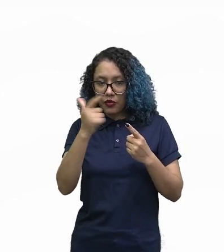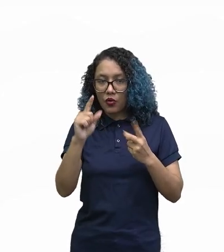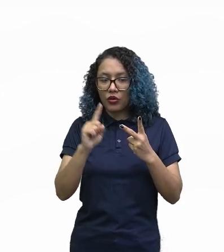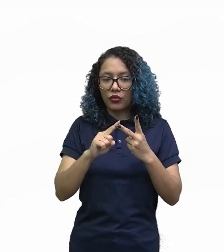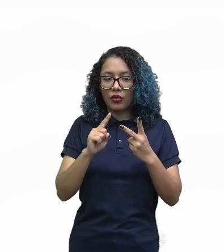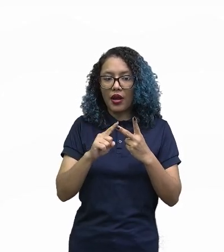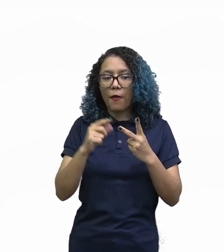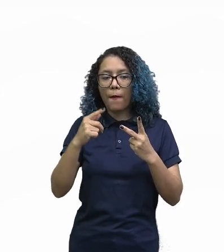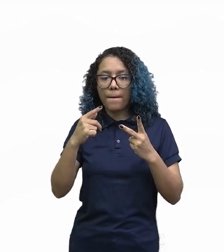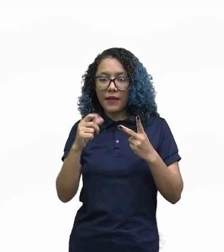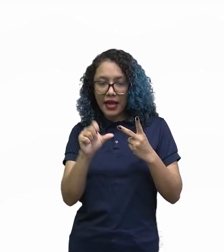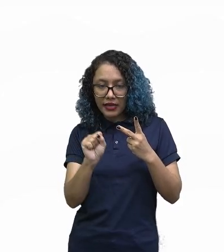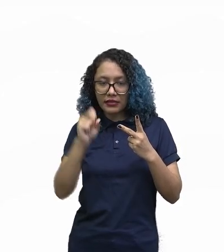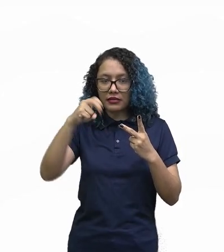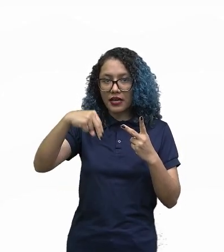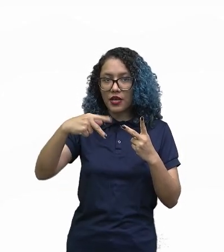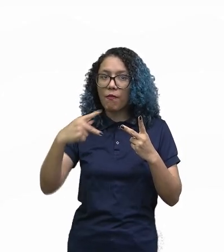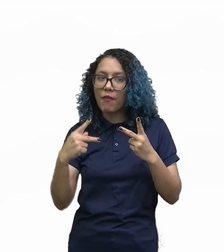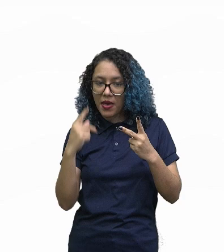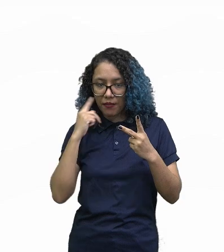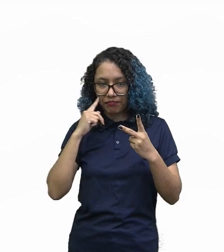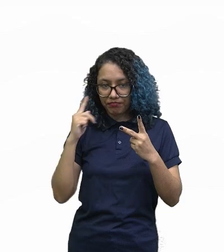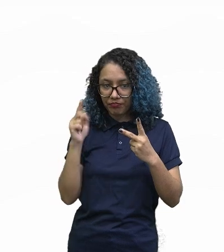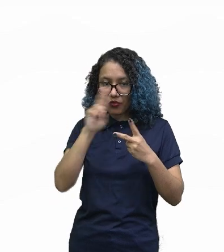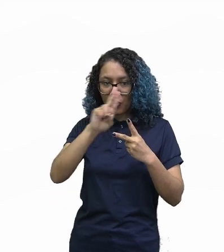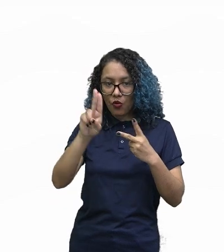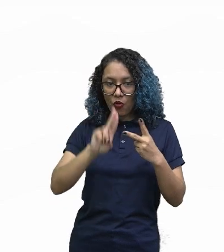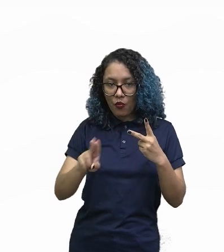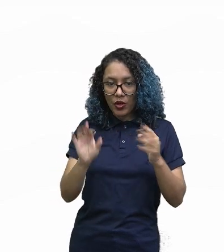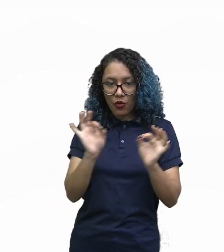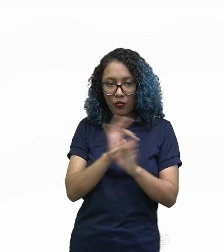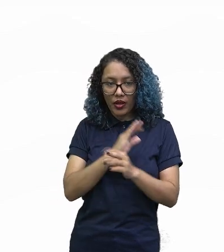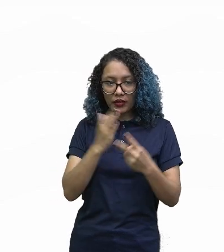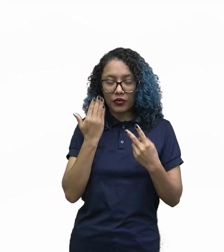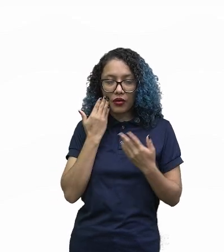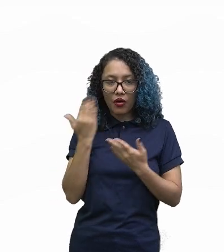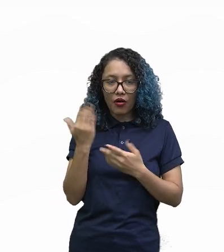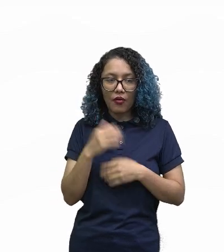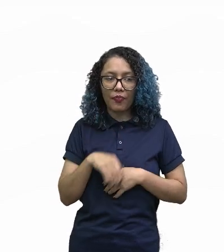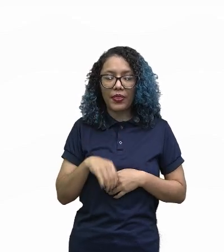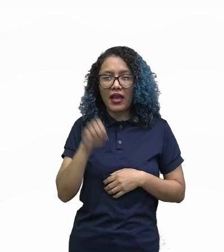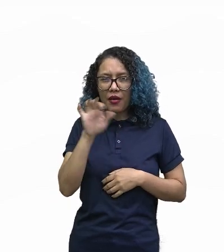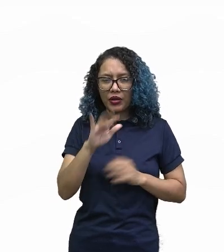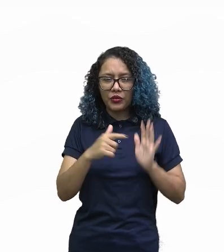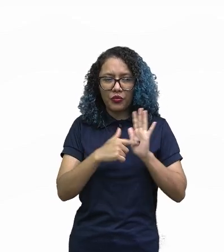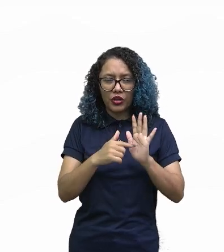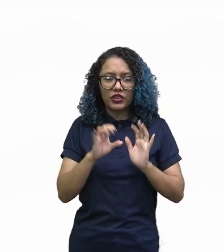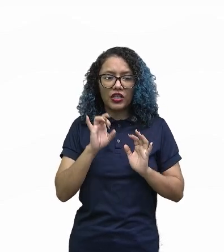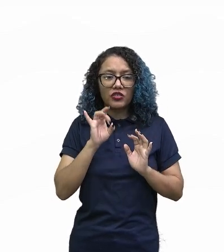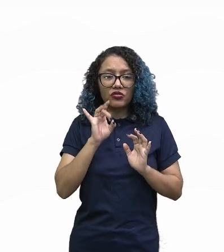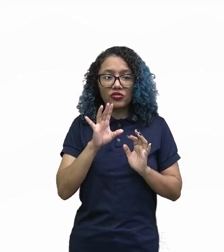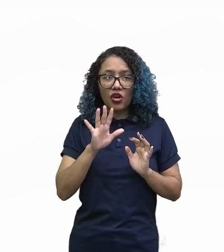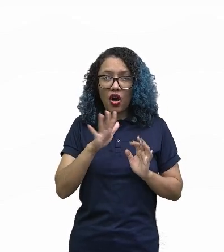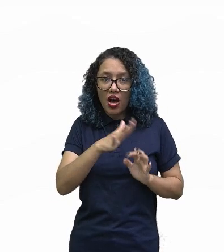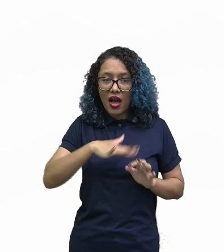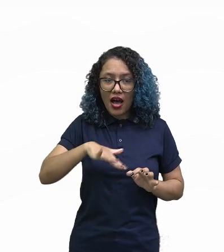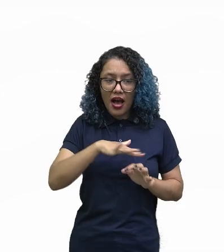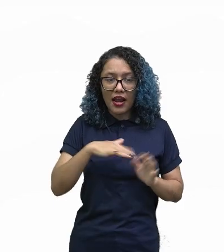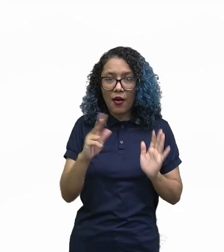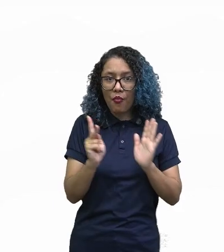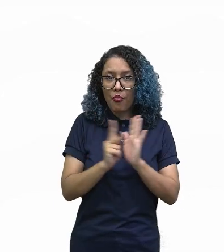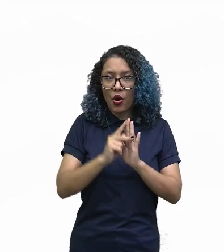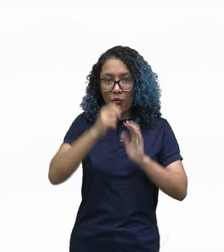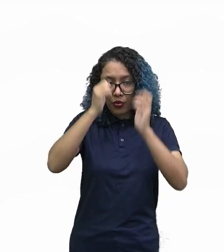nervoso periférico. Essa imagem representa para a gente somente as partes que compõem o sistema nervoso.